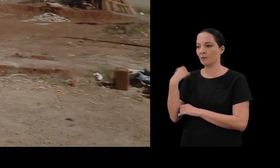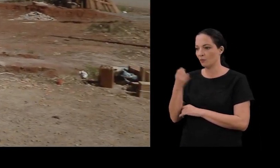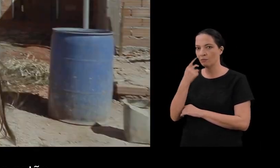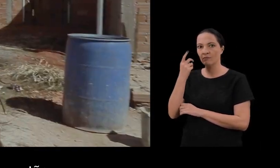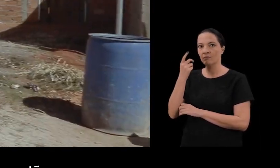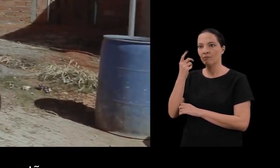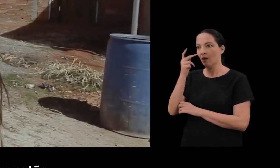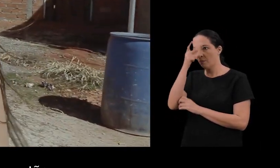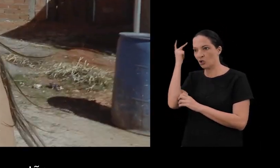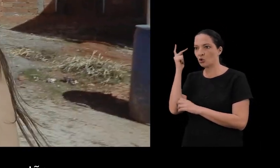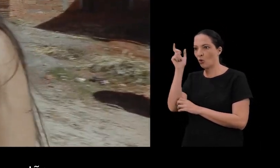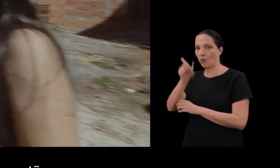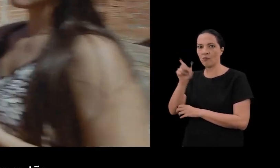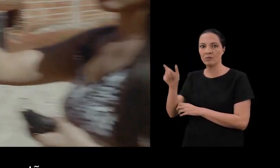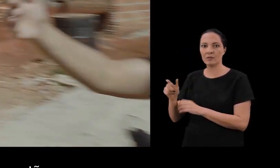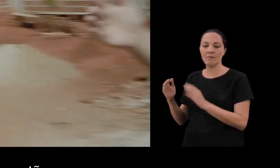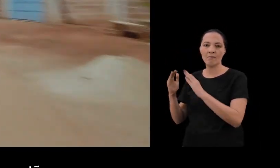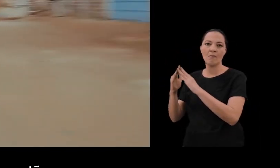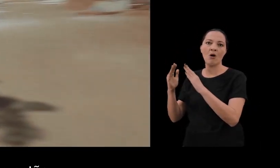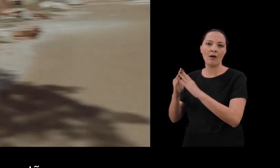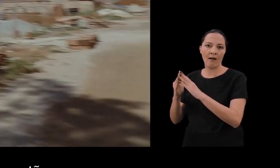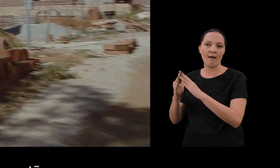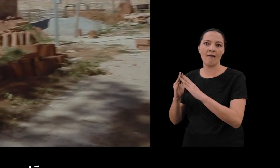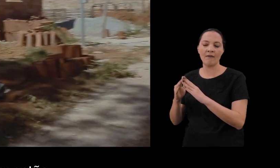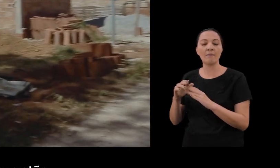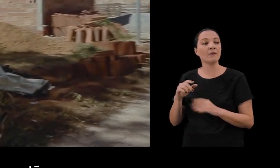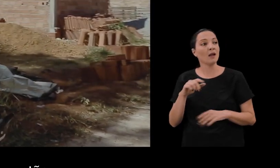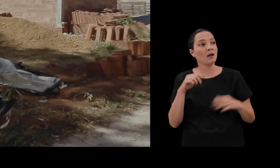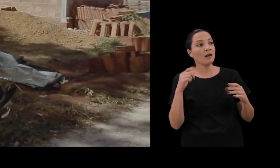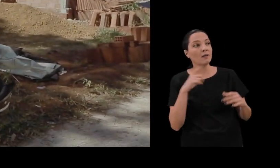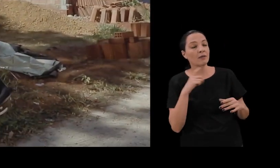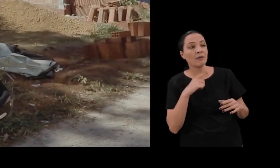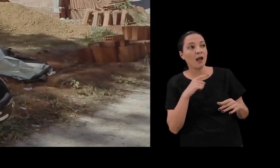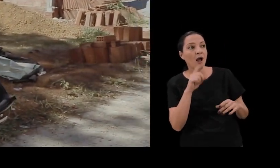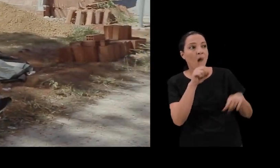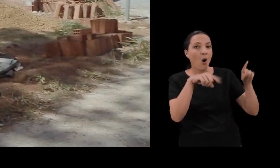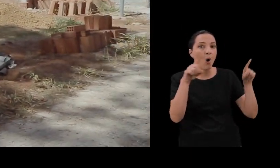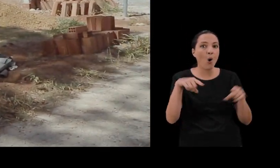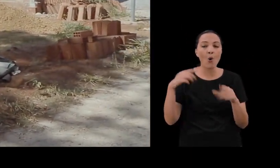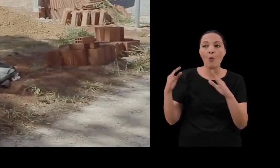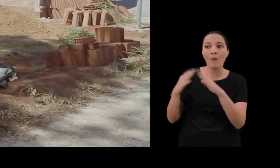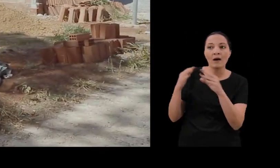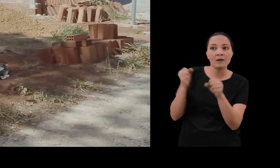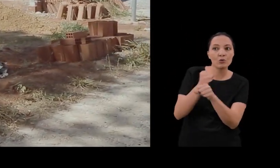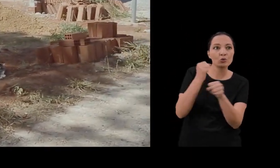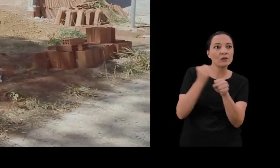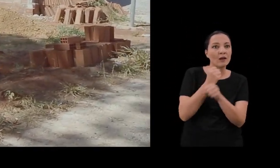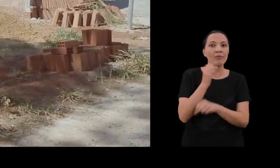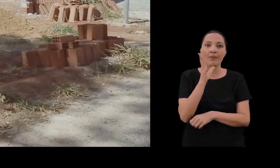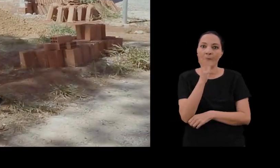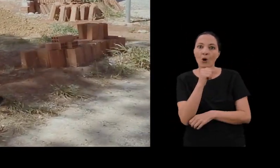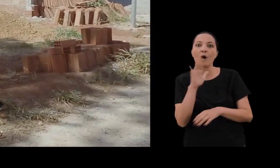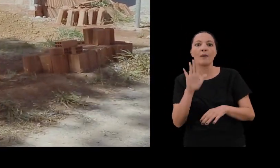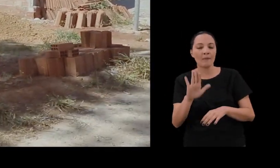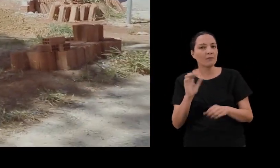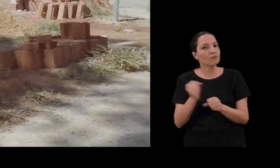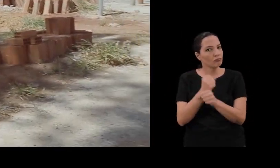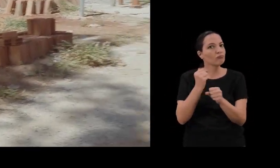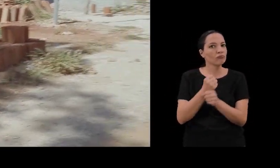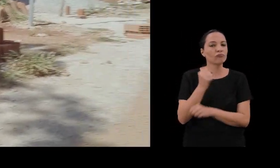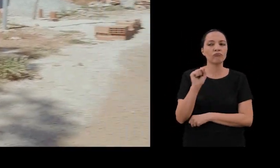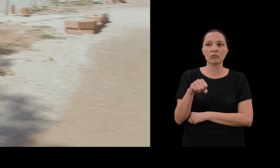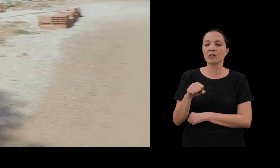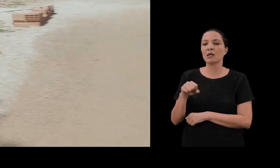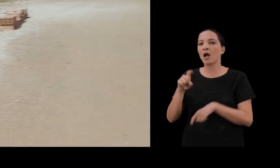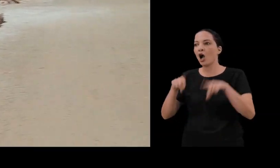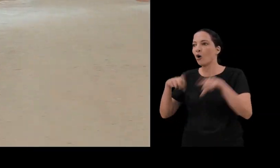barracas. Tem algumas casas que estão ainda construindo, né? Devagarzinho estão levantando. Pessoas aqui